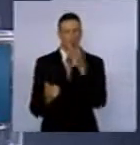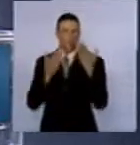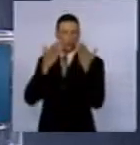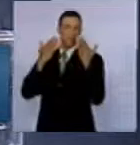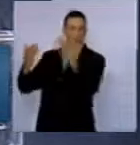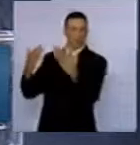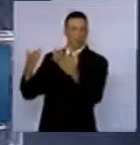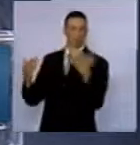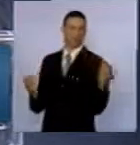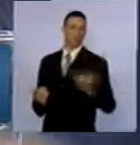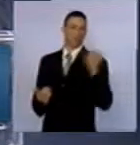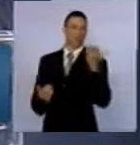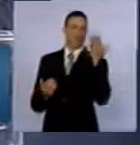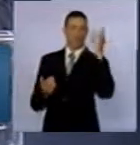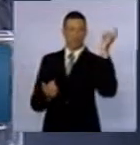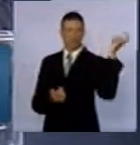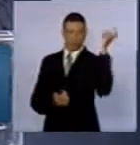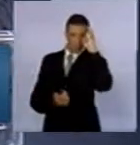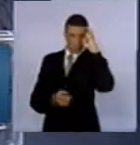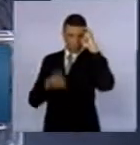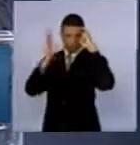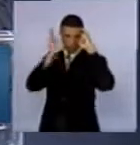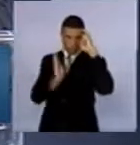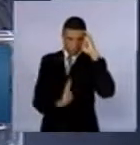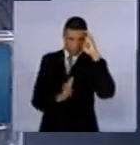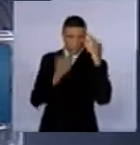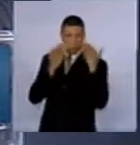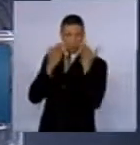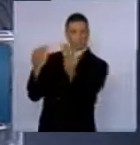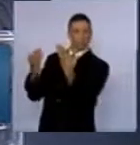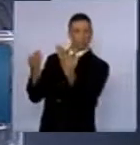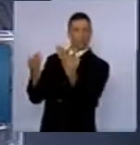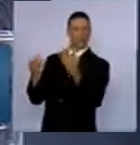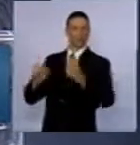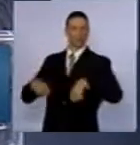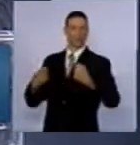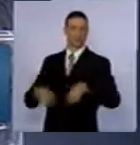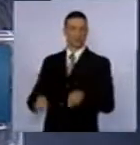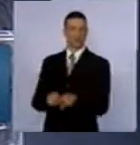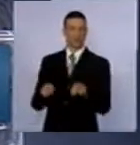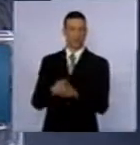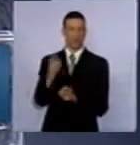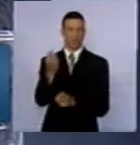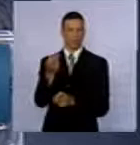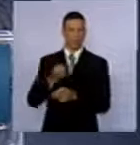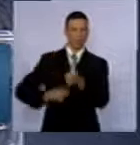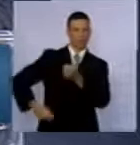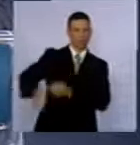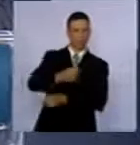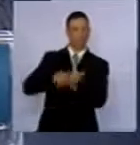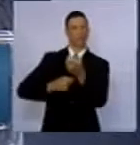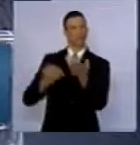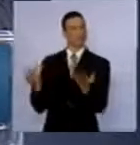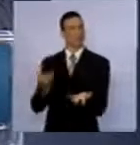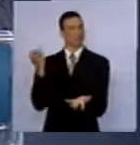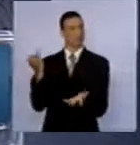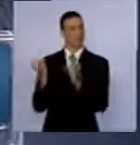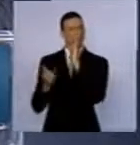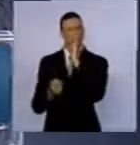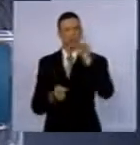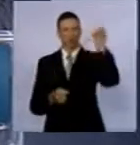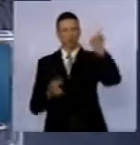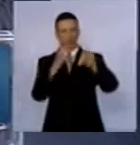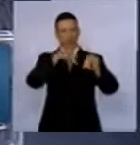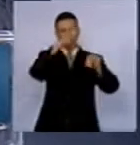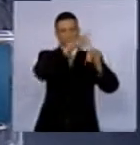acho que a nossa cultura, né? Mas, sobre o ponto de vista econômico, né, os americanos, sabiamente, né, já